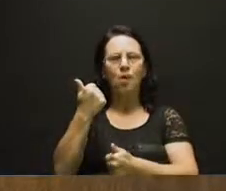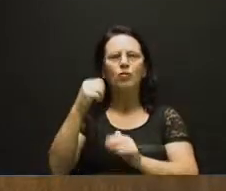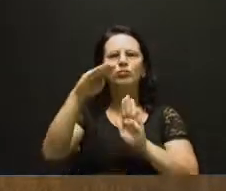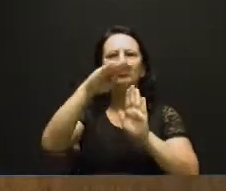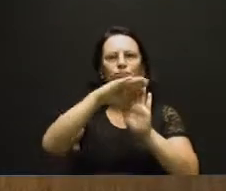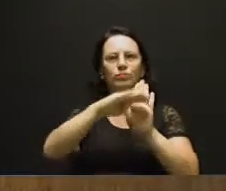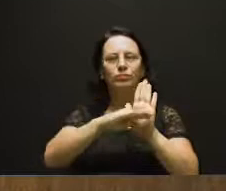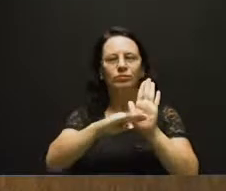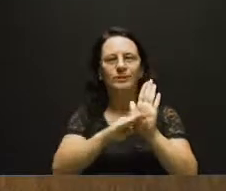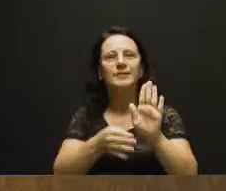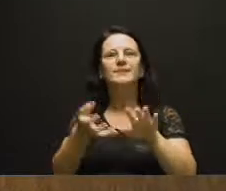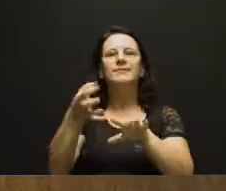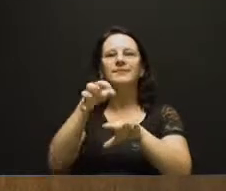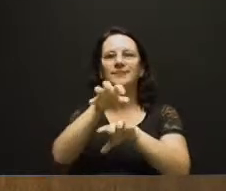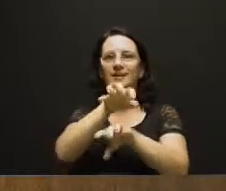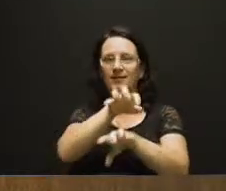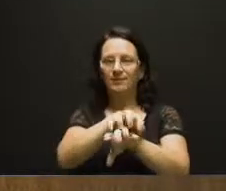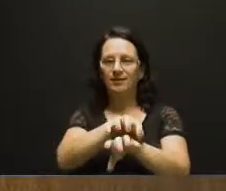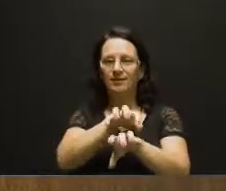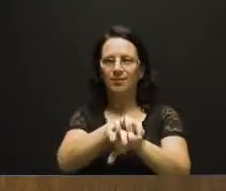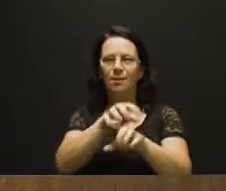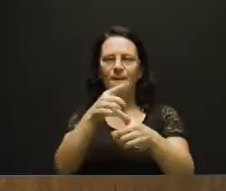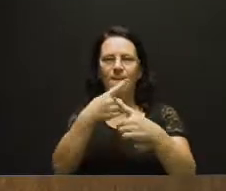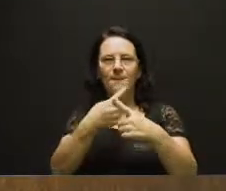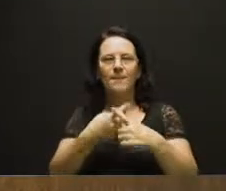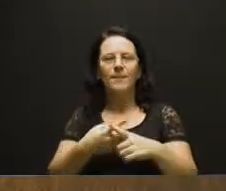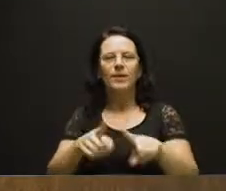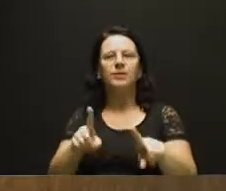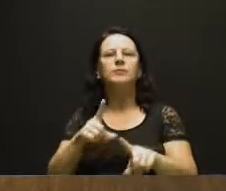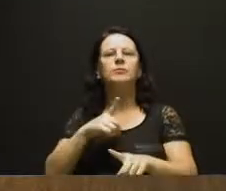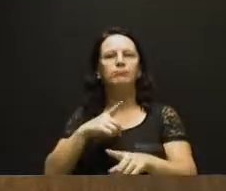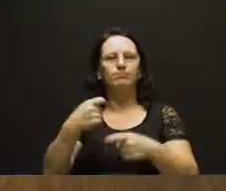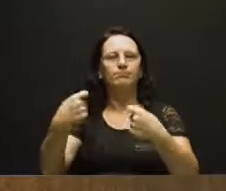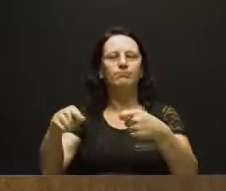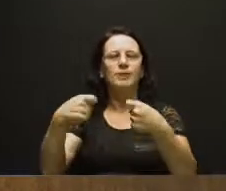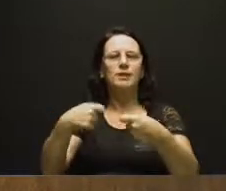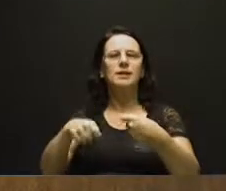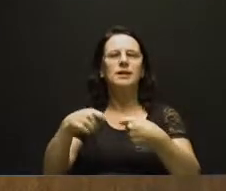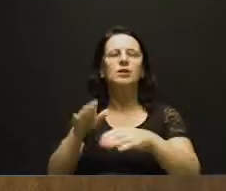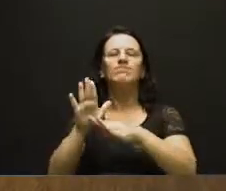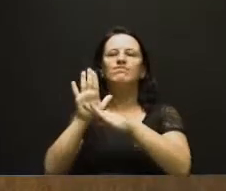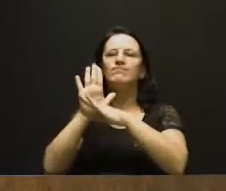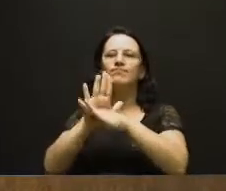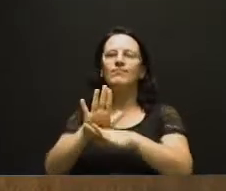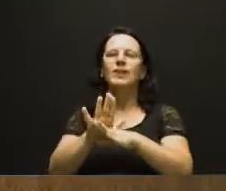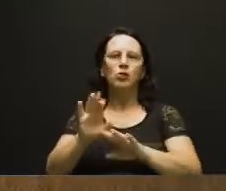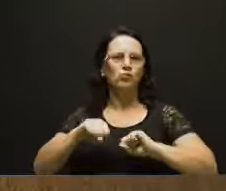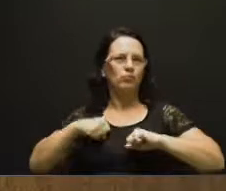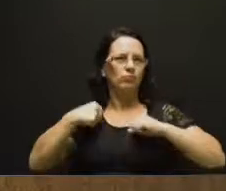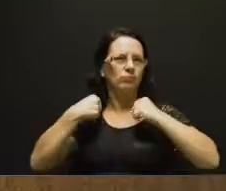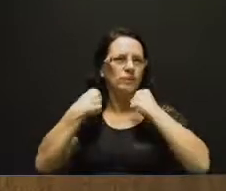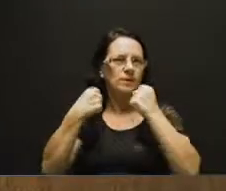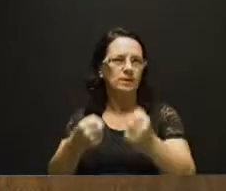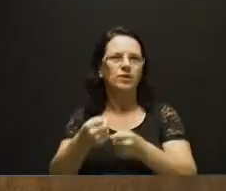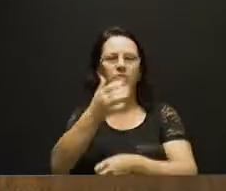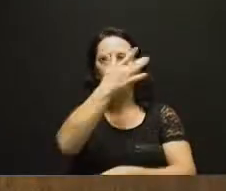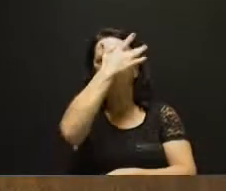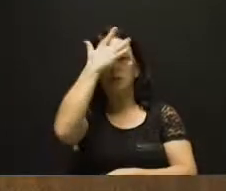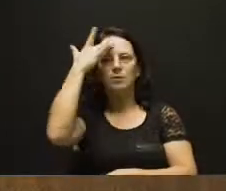excelentes para inclusão mas para tanto deve haver investimento incentivo a essas pessoas